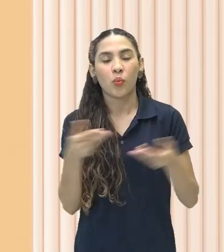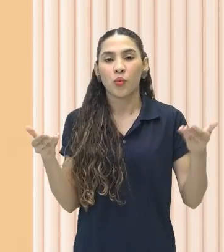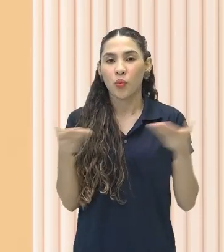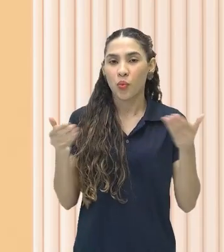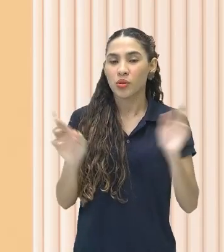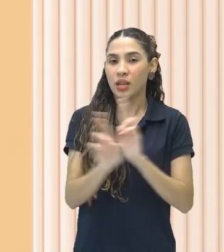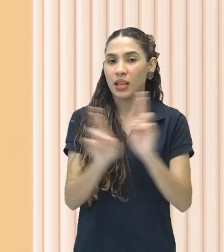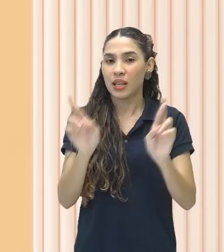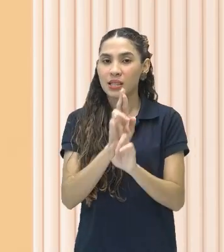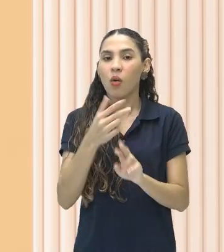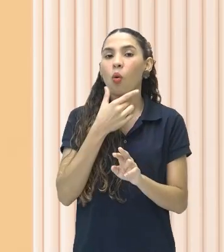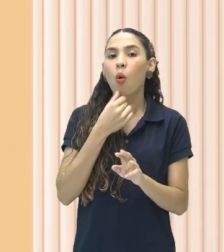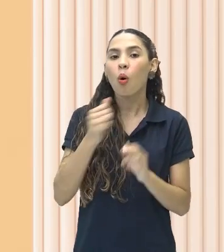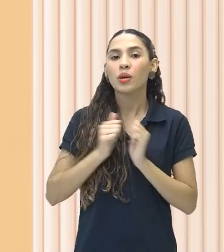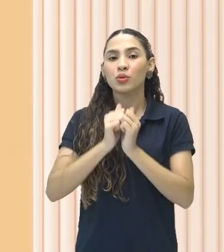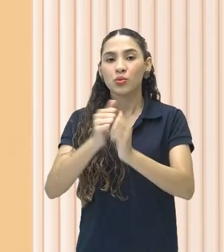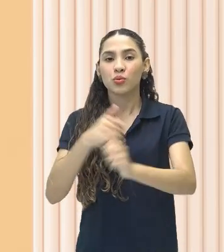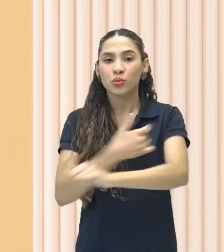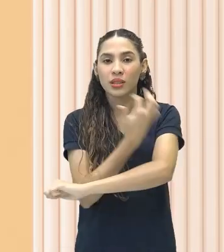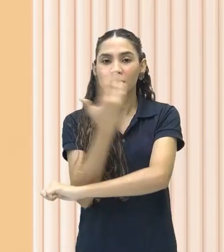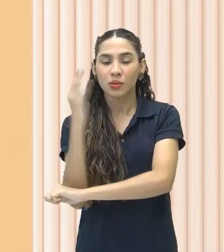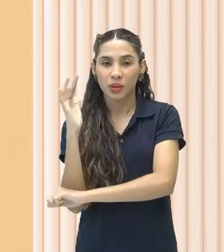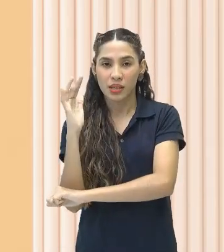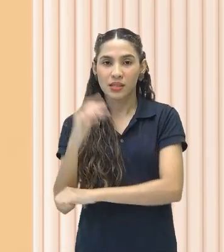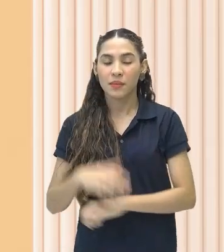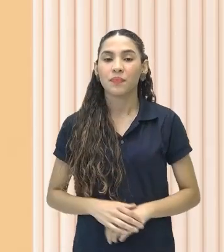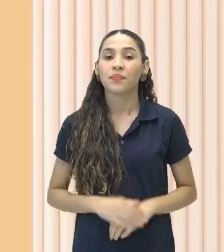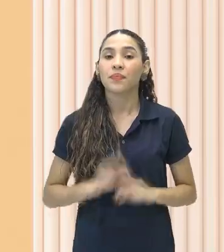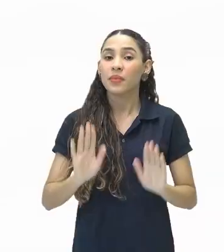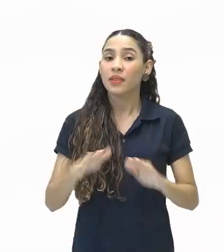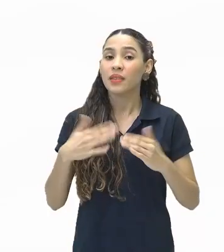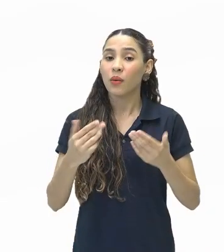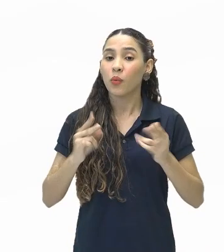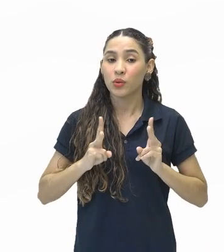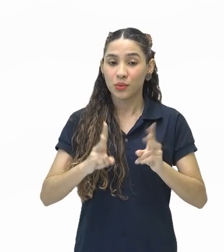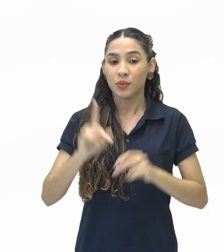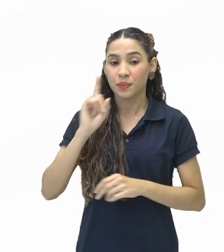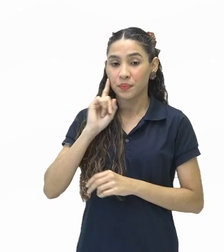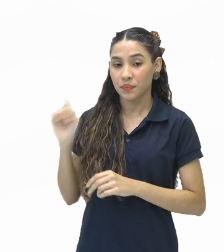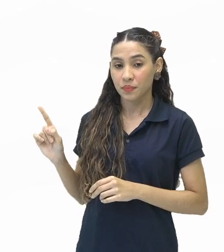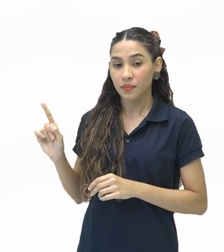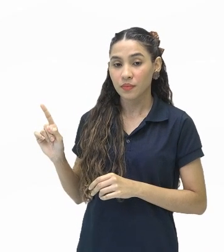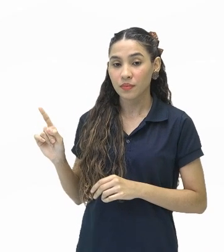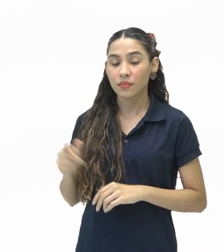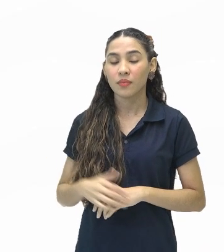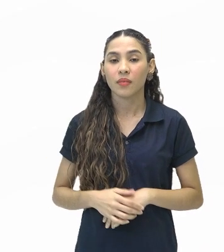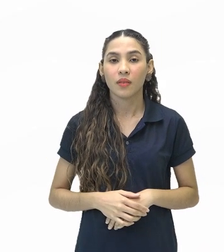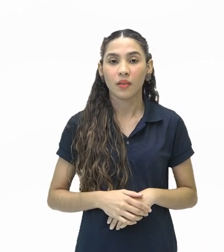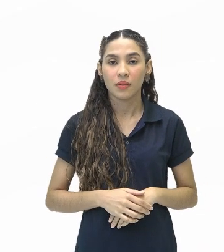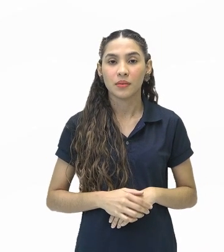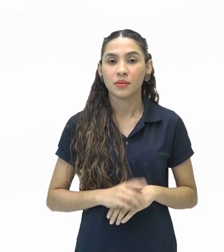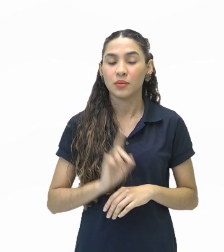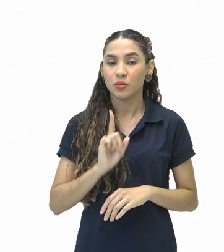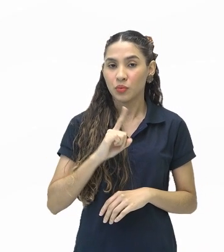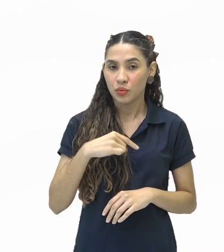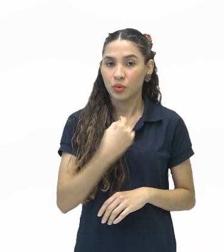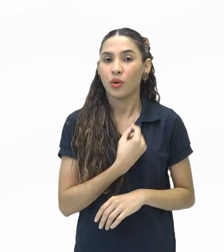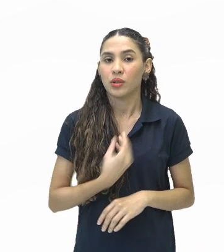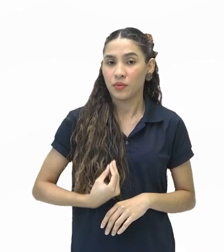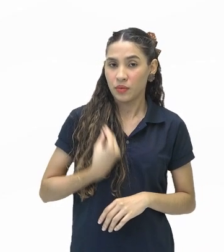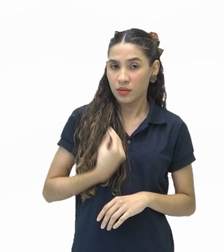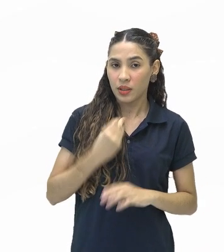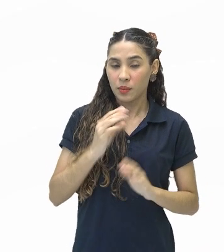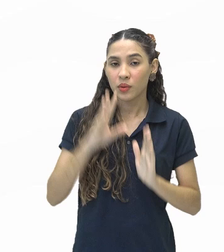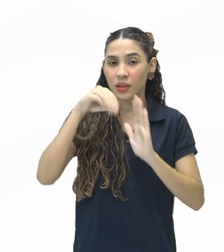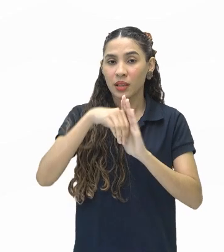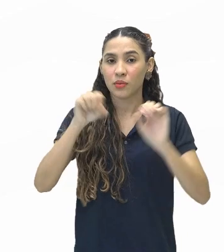essa relação do homem com a natureza através do trabalho. E aí a gente continua aqui, ó, que nós vivemos dentro de um